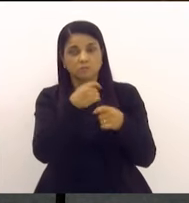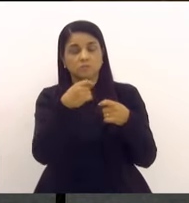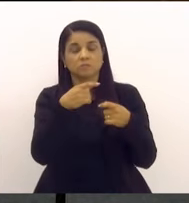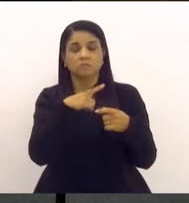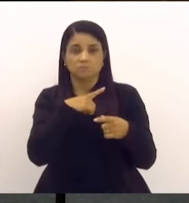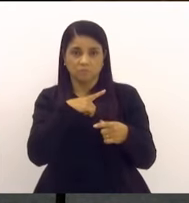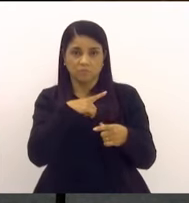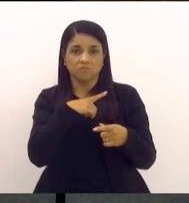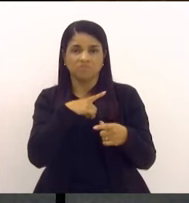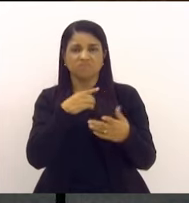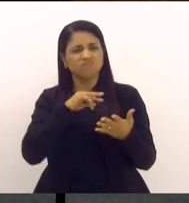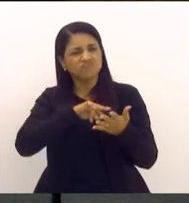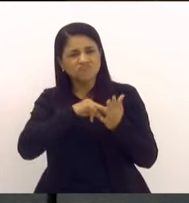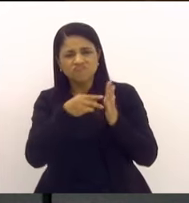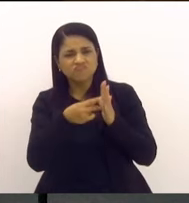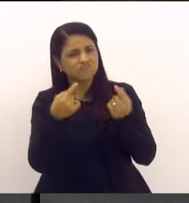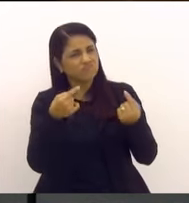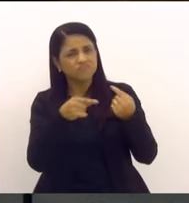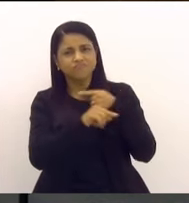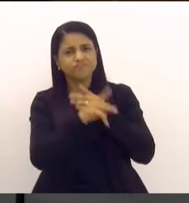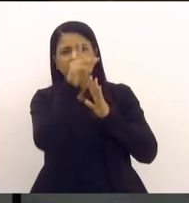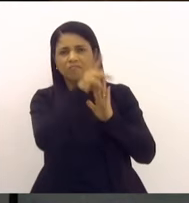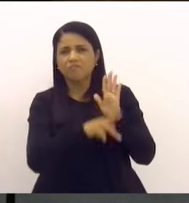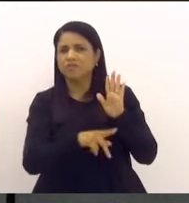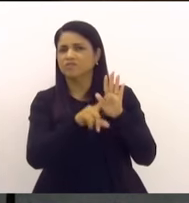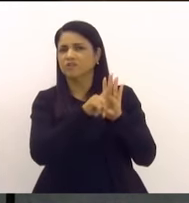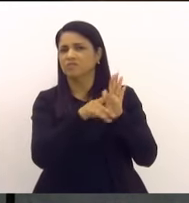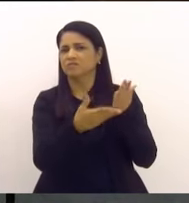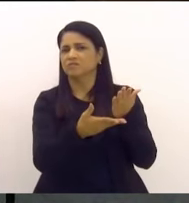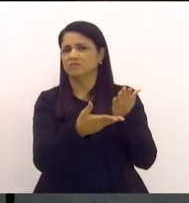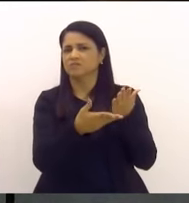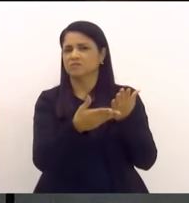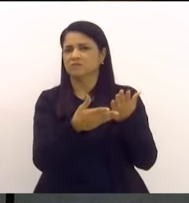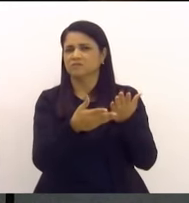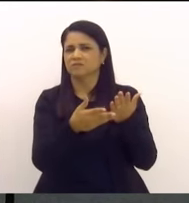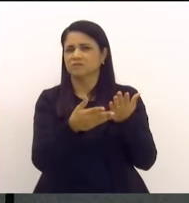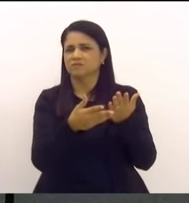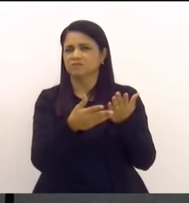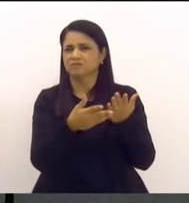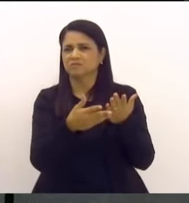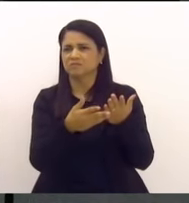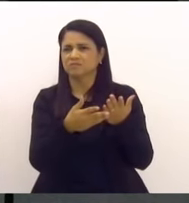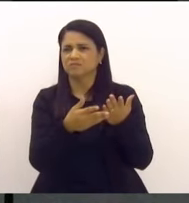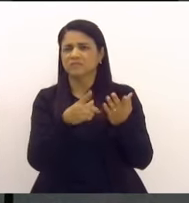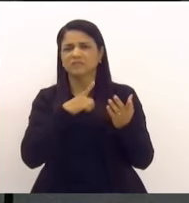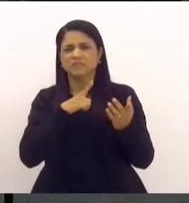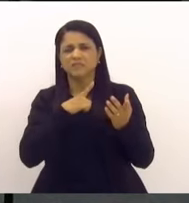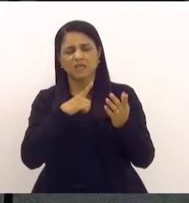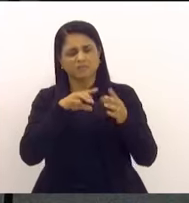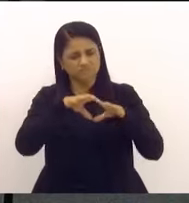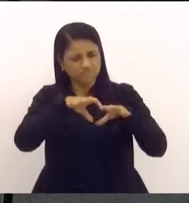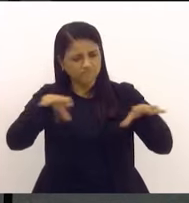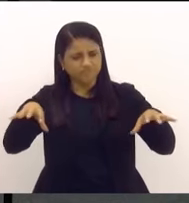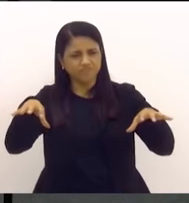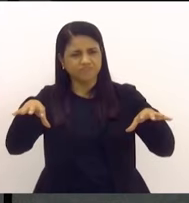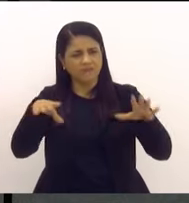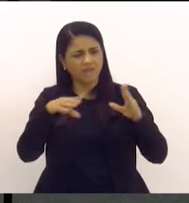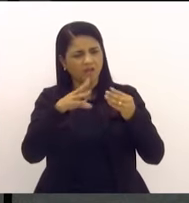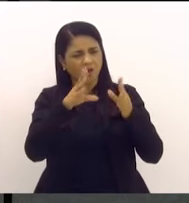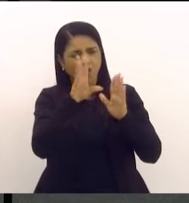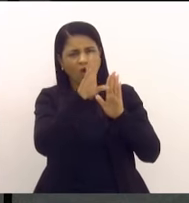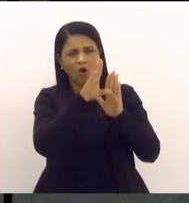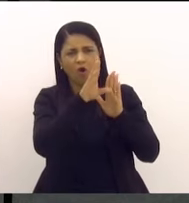vendo muito sentido nesse projeto, nesse ponto, que a gente acha que tem um teor muito separatista e que tem